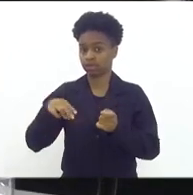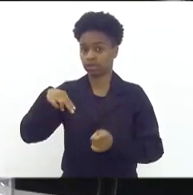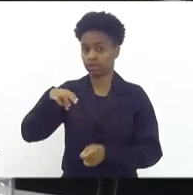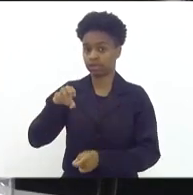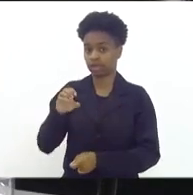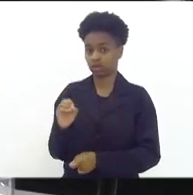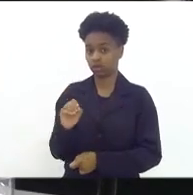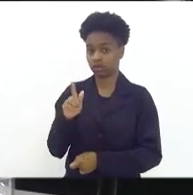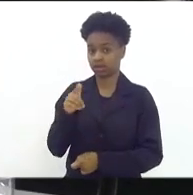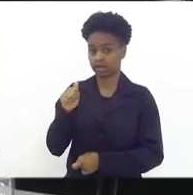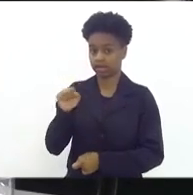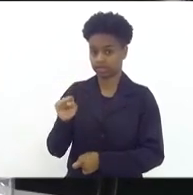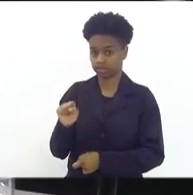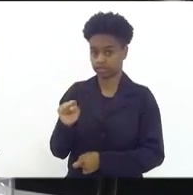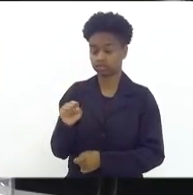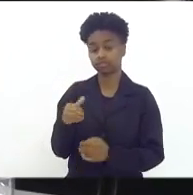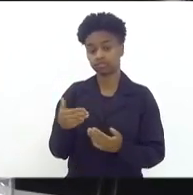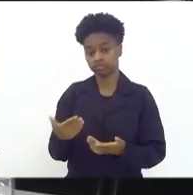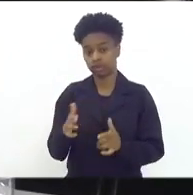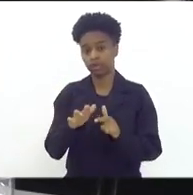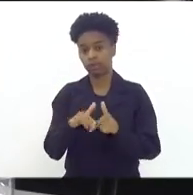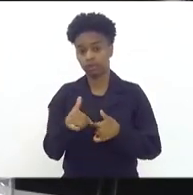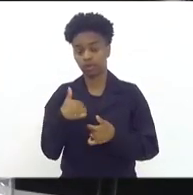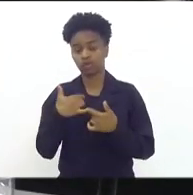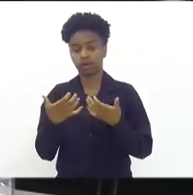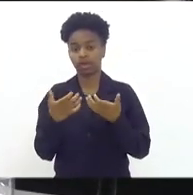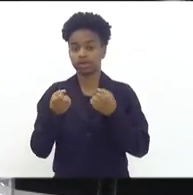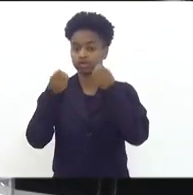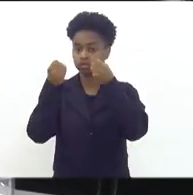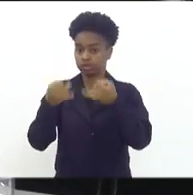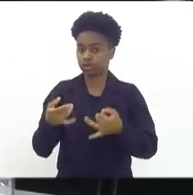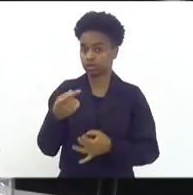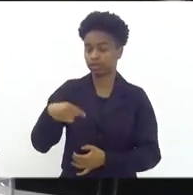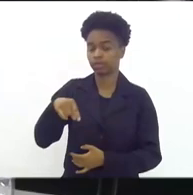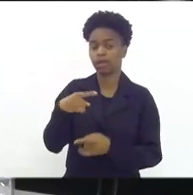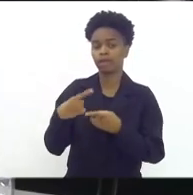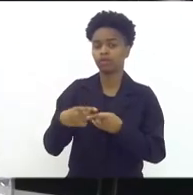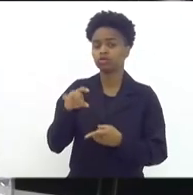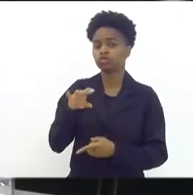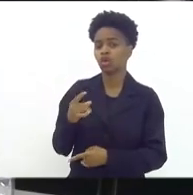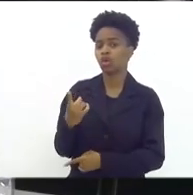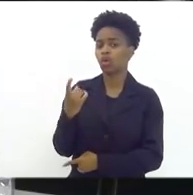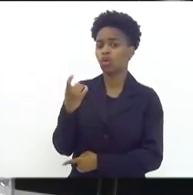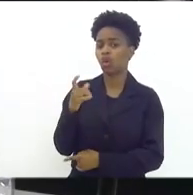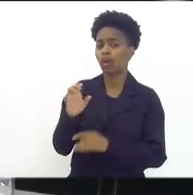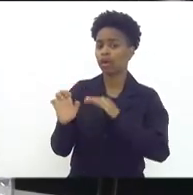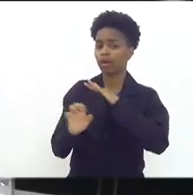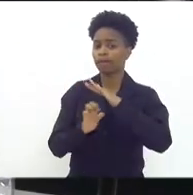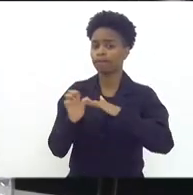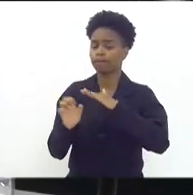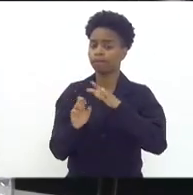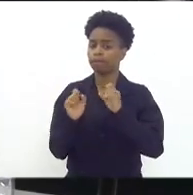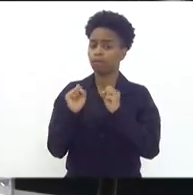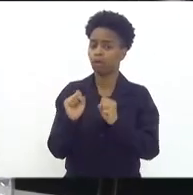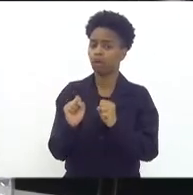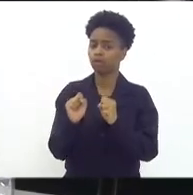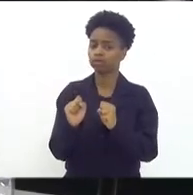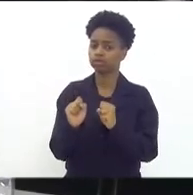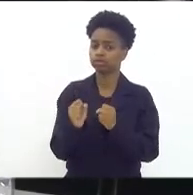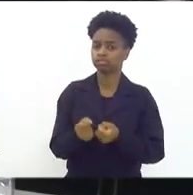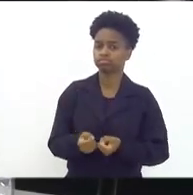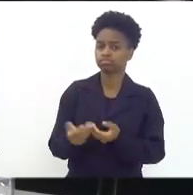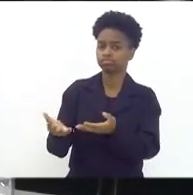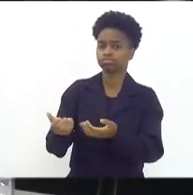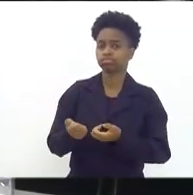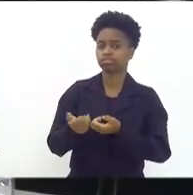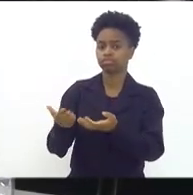gás isso que eu quero Presidente esclarecer Porque que só neogás pode abastecer